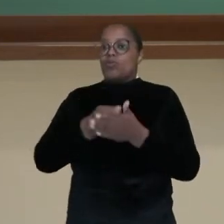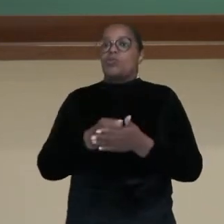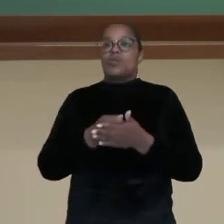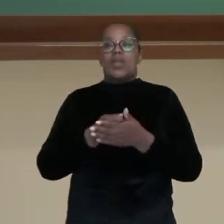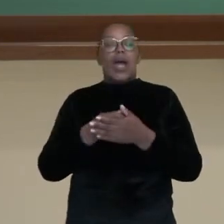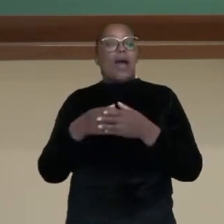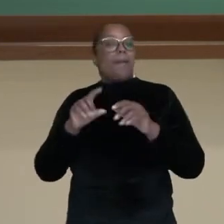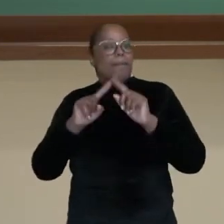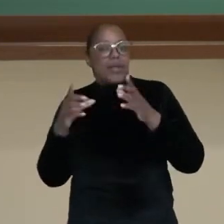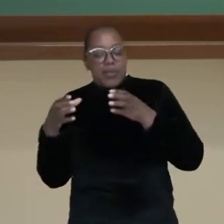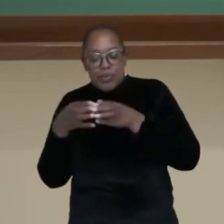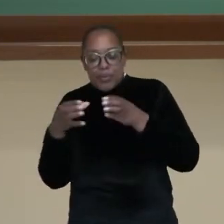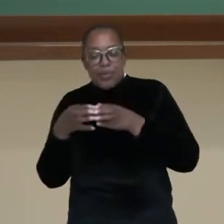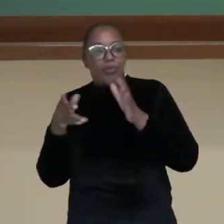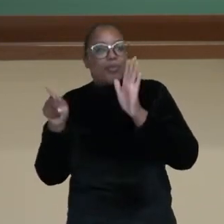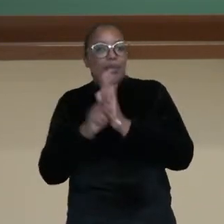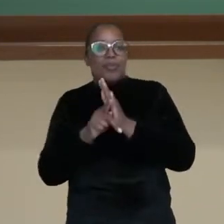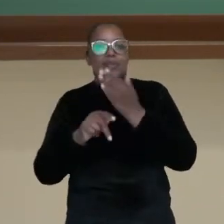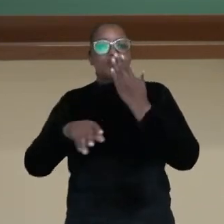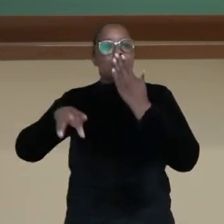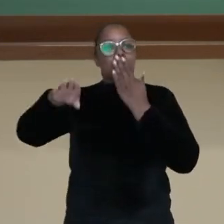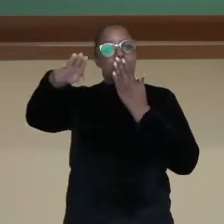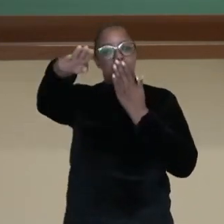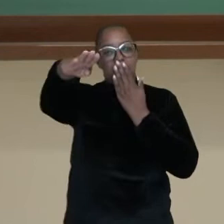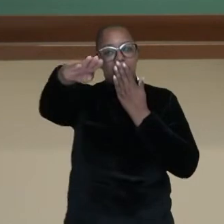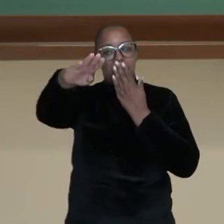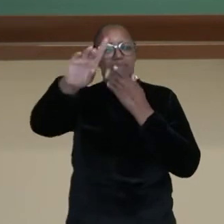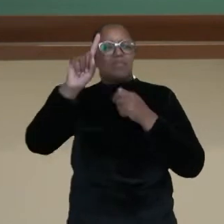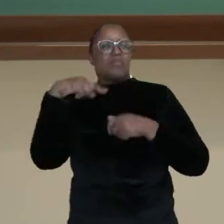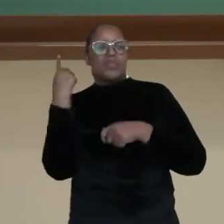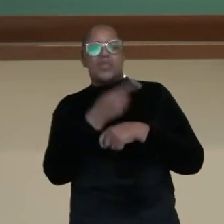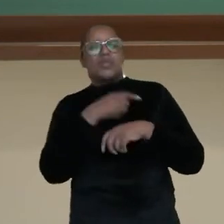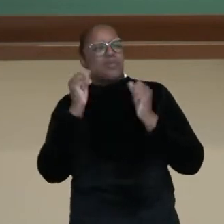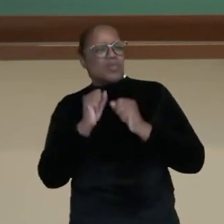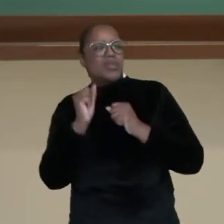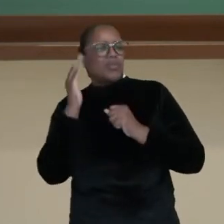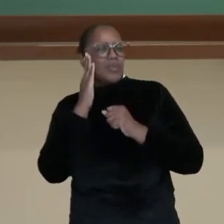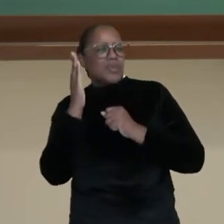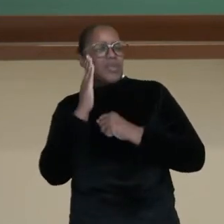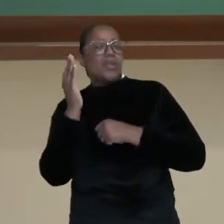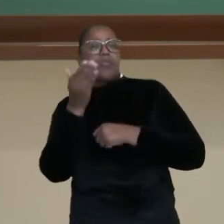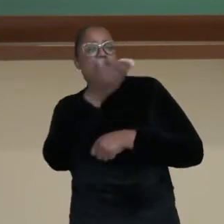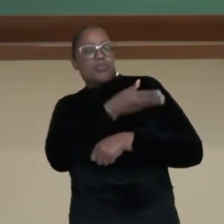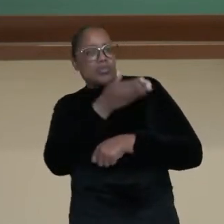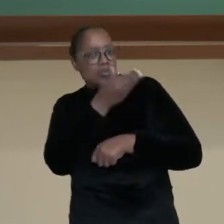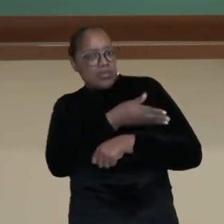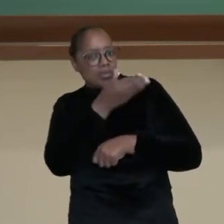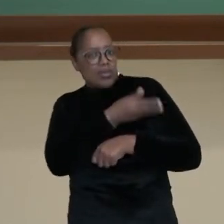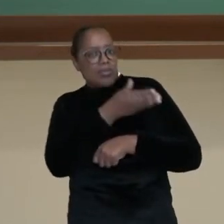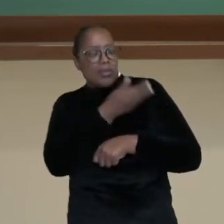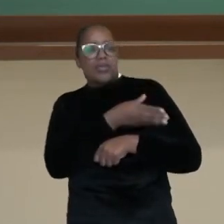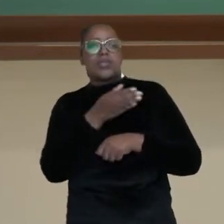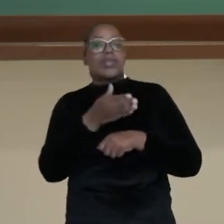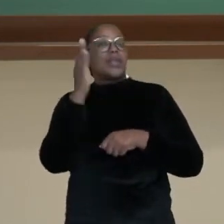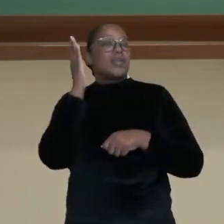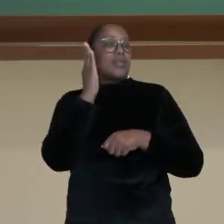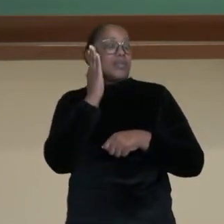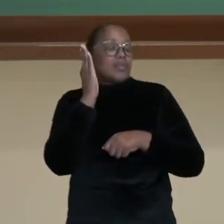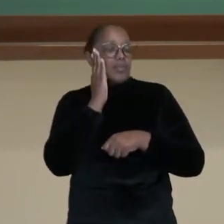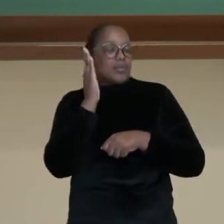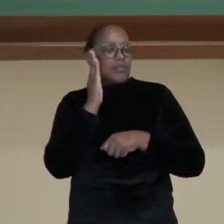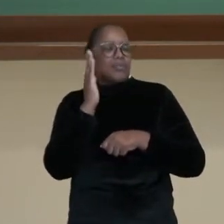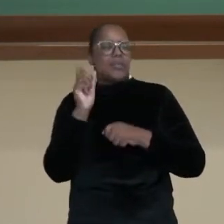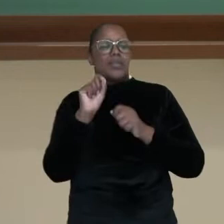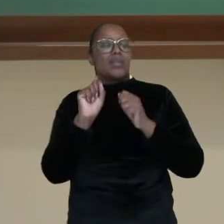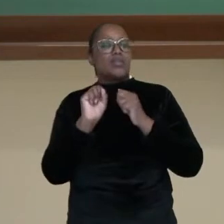do regime nazista. Mas a gente pode fazer o exercício de entender por que coisas assim acontecem. E entender por que